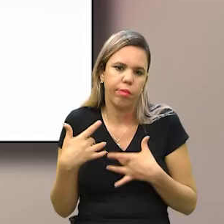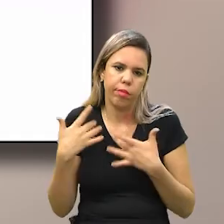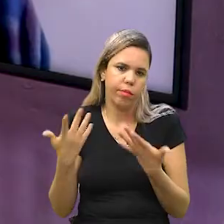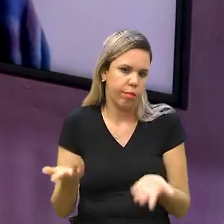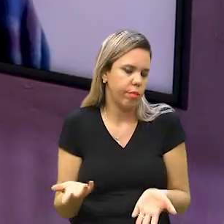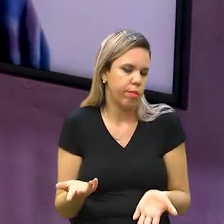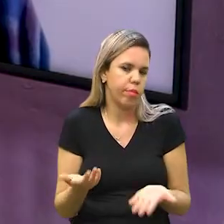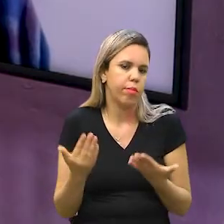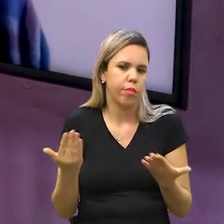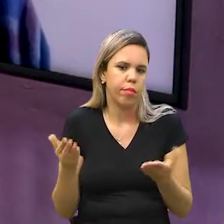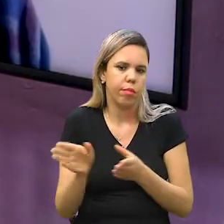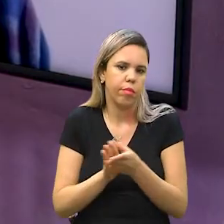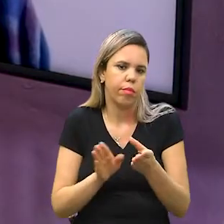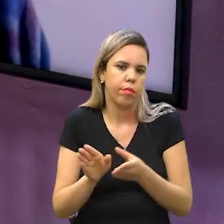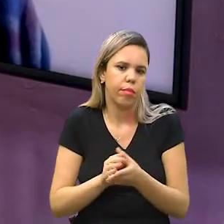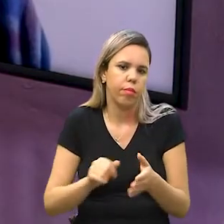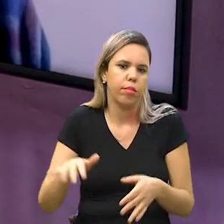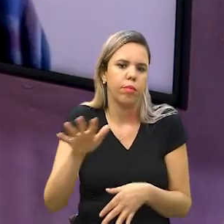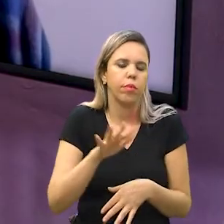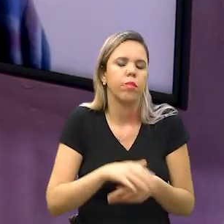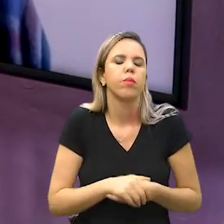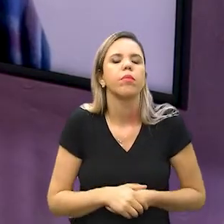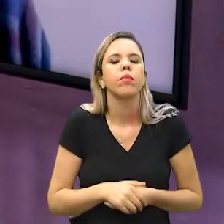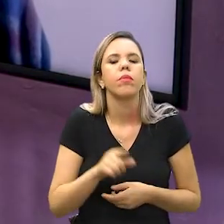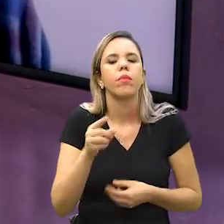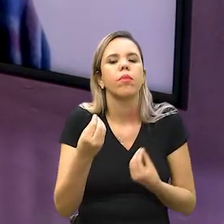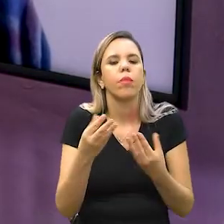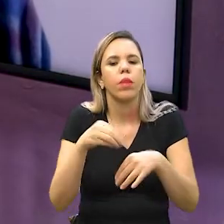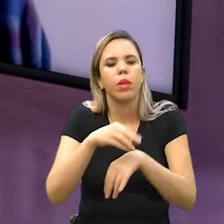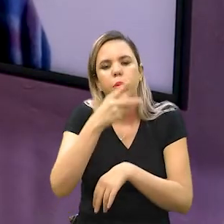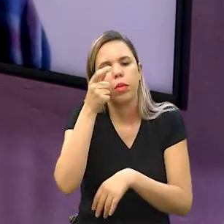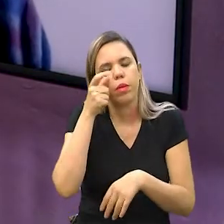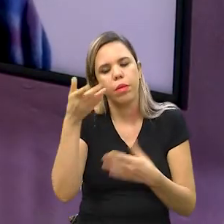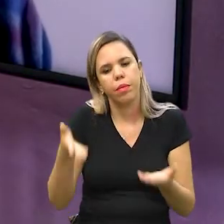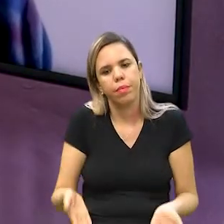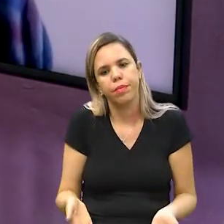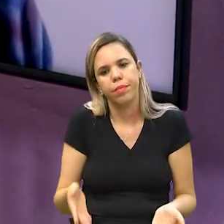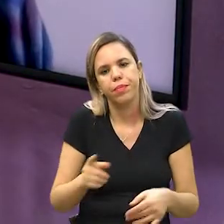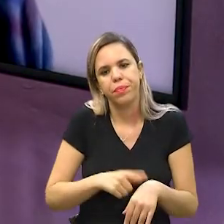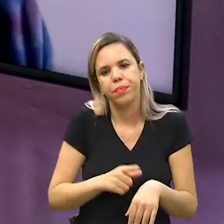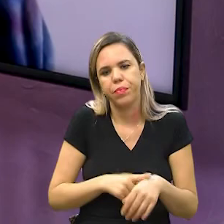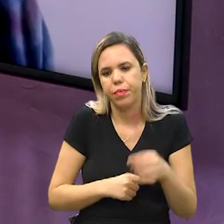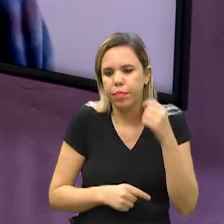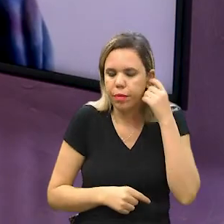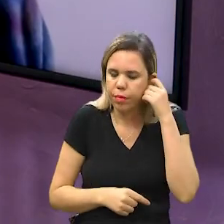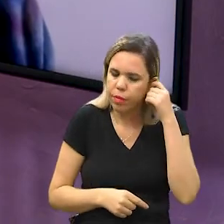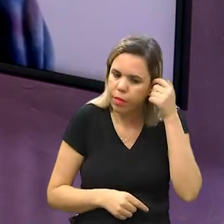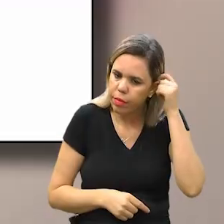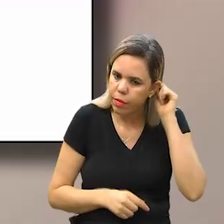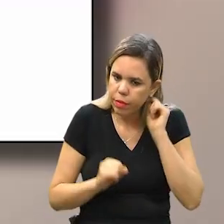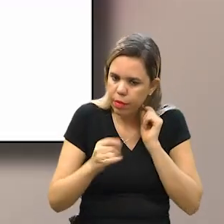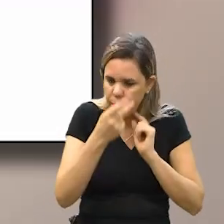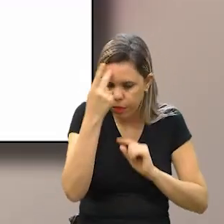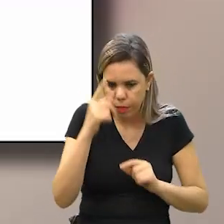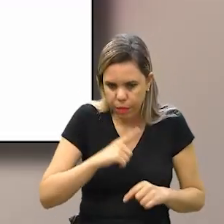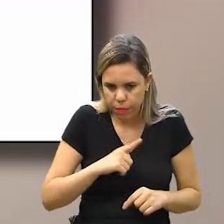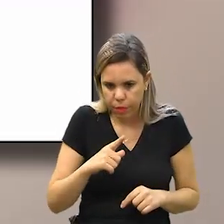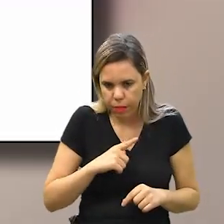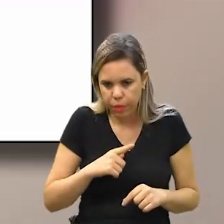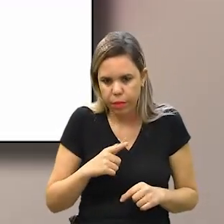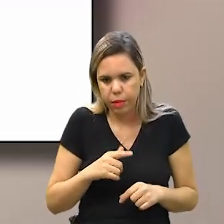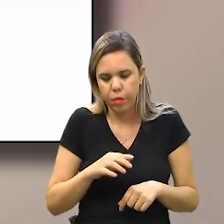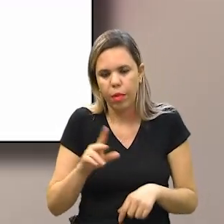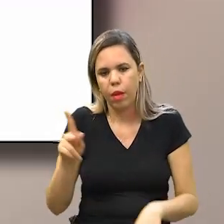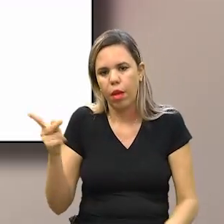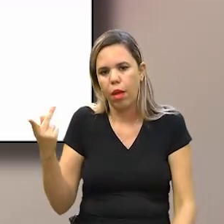pública. E quais as orientações em geral, doutor, que o senhor dá para quem está assistindo a gente nesse momento? Se a pessoa tem